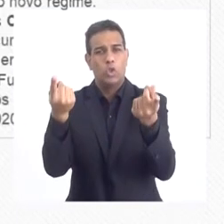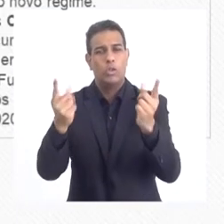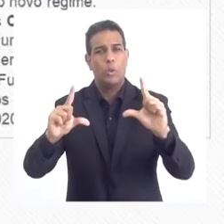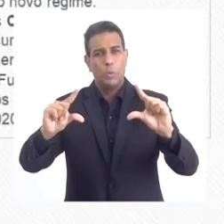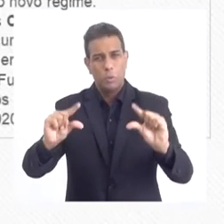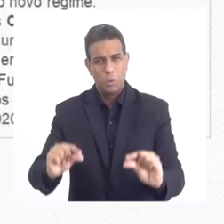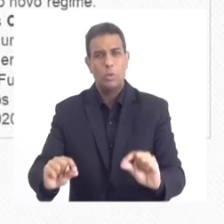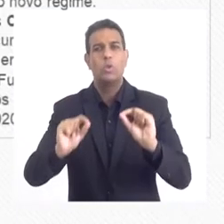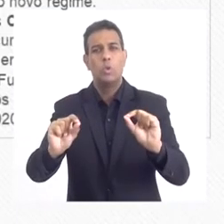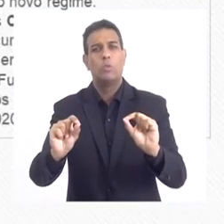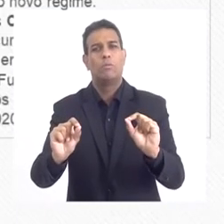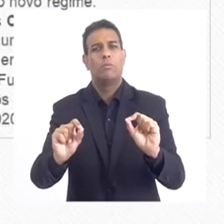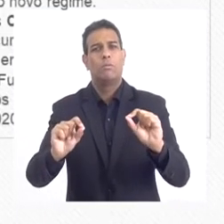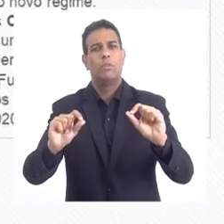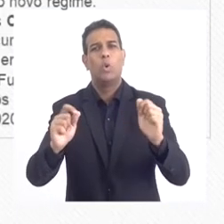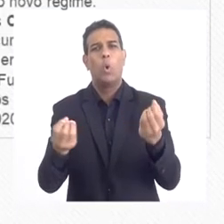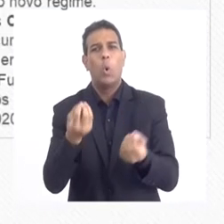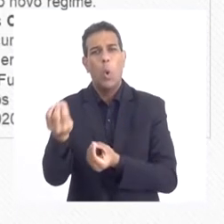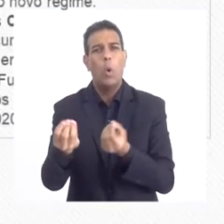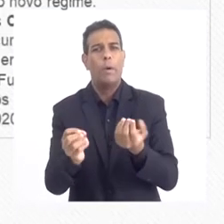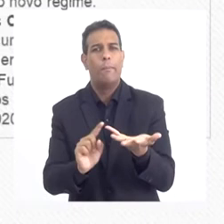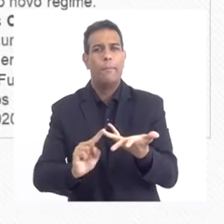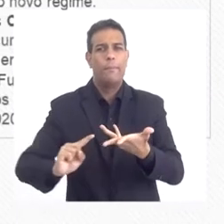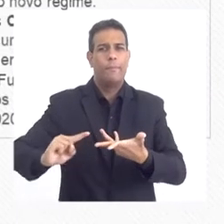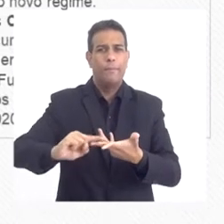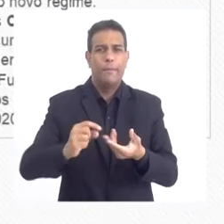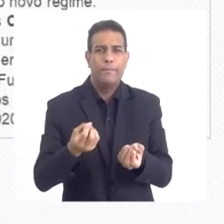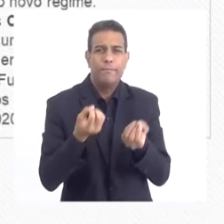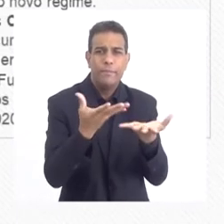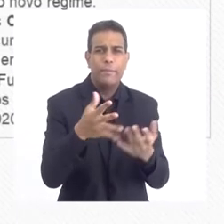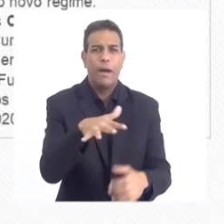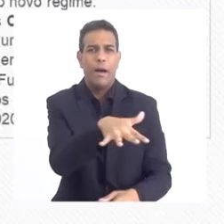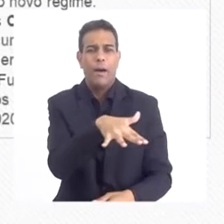liquidar a operação para diminuir o custo para o Rio Previdência.